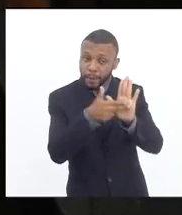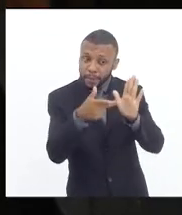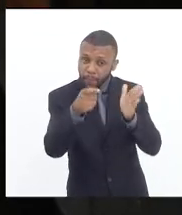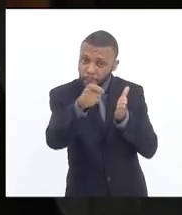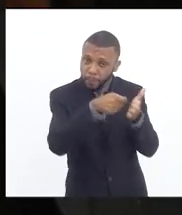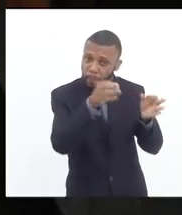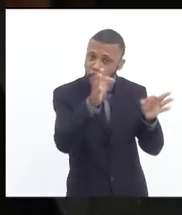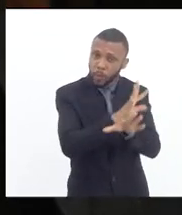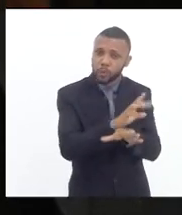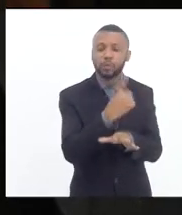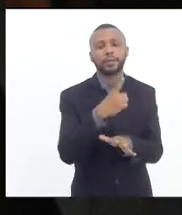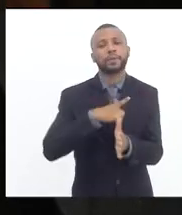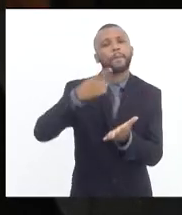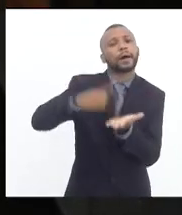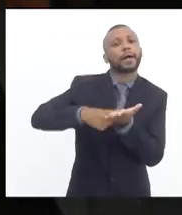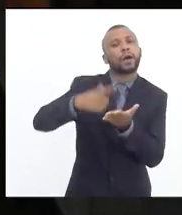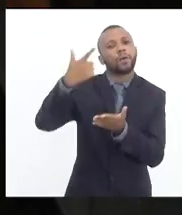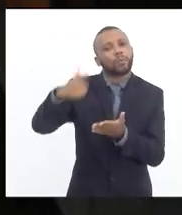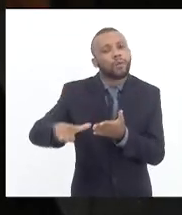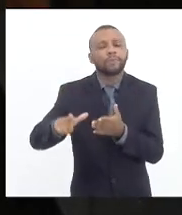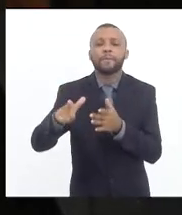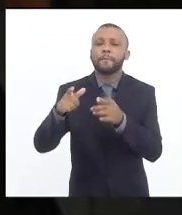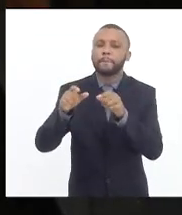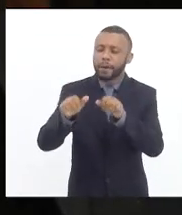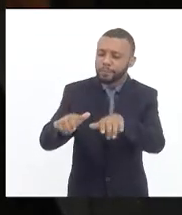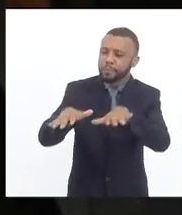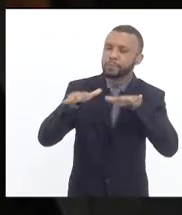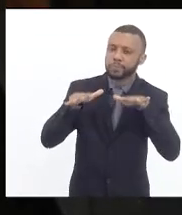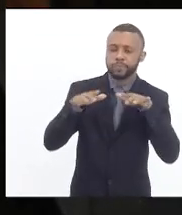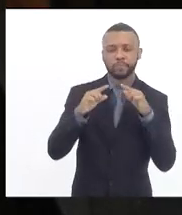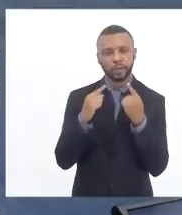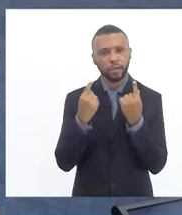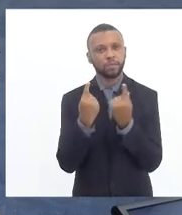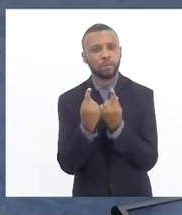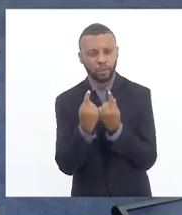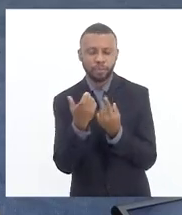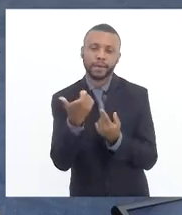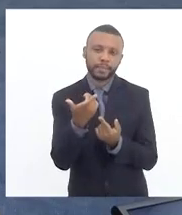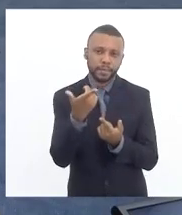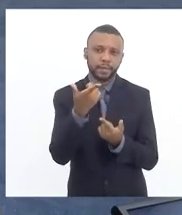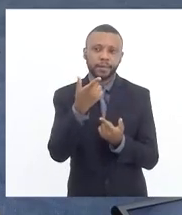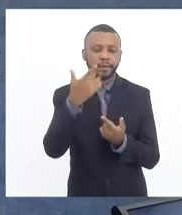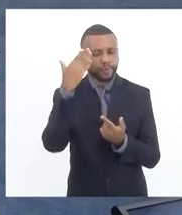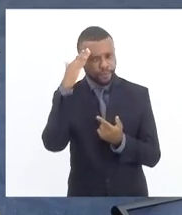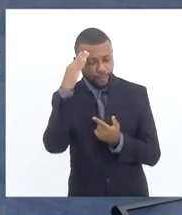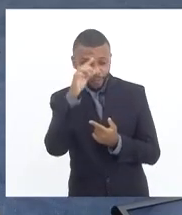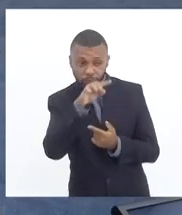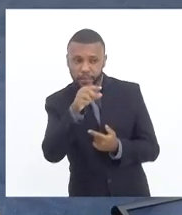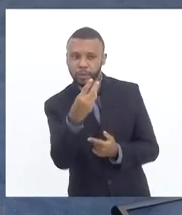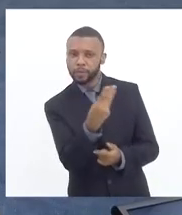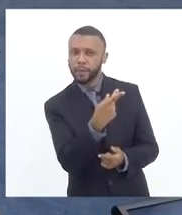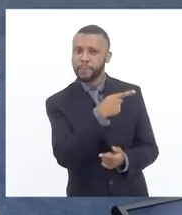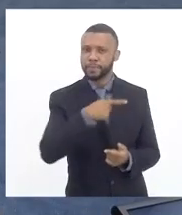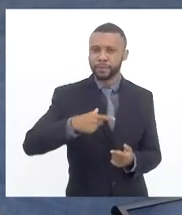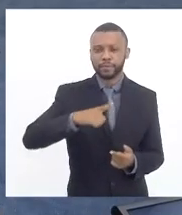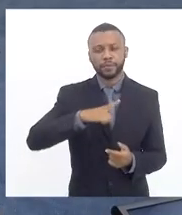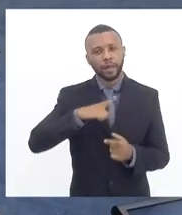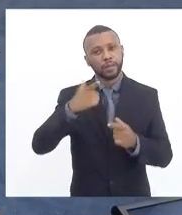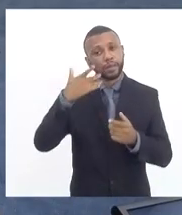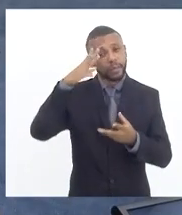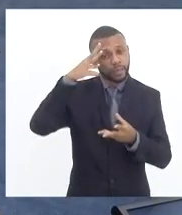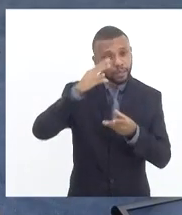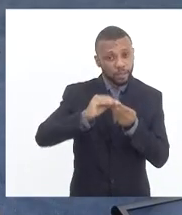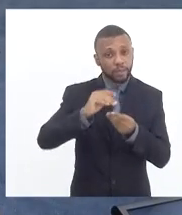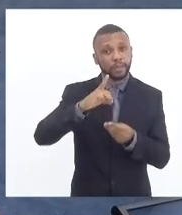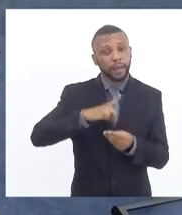tem uma nova rodada Então já querida para nós Pacheco que isso ficasse com entendimento dos três presidentes que as consignado que haverá mais uma